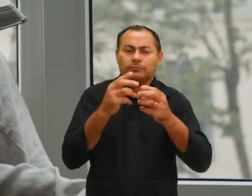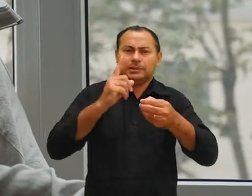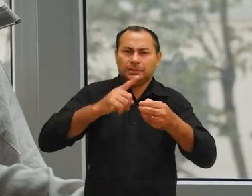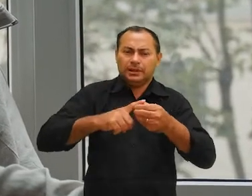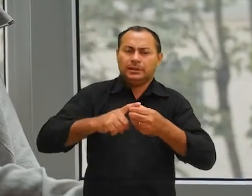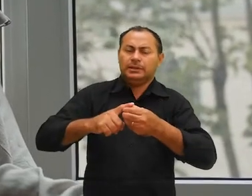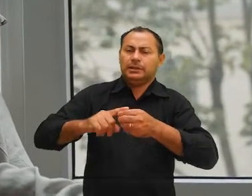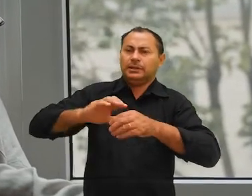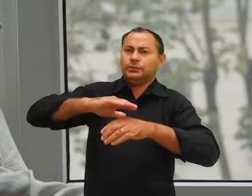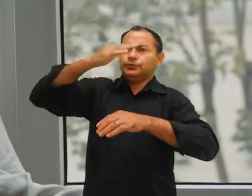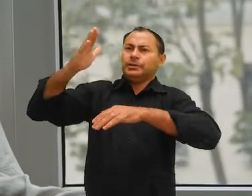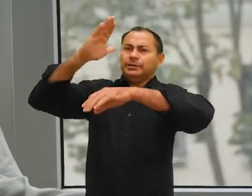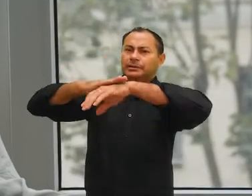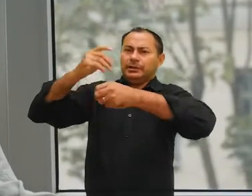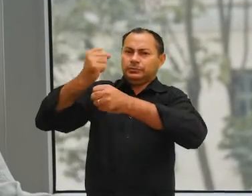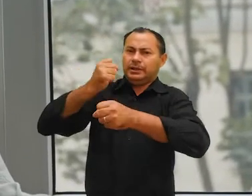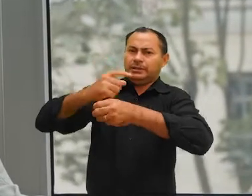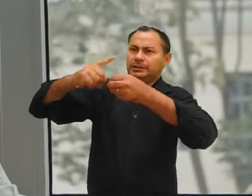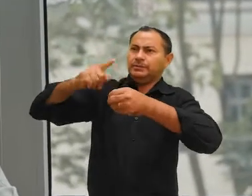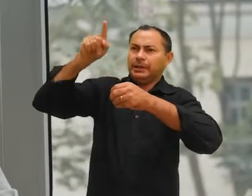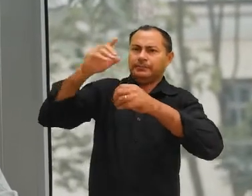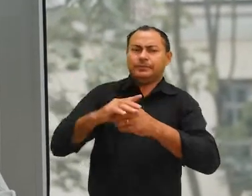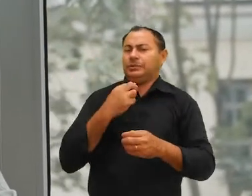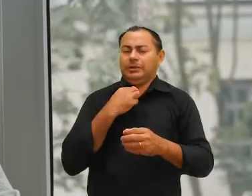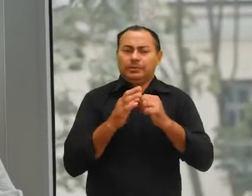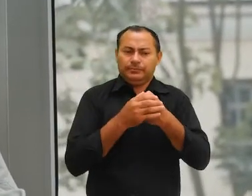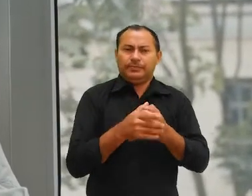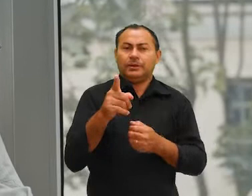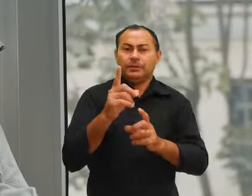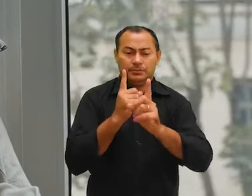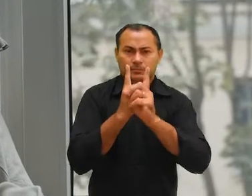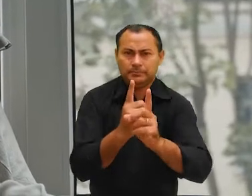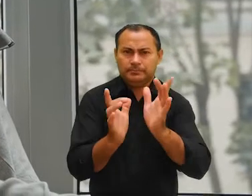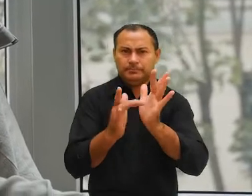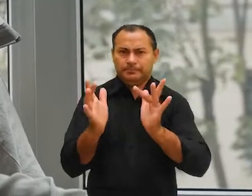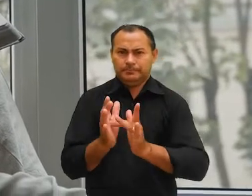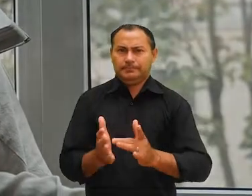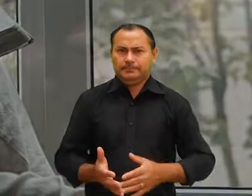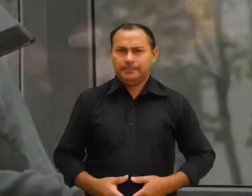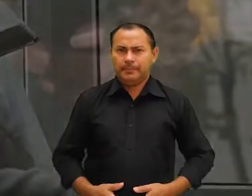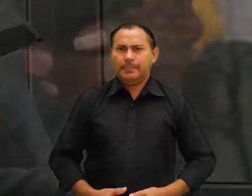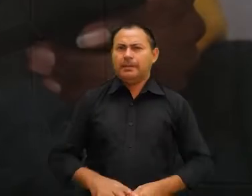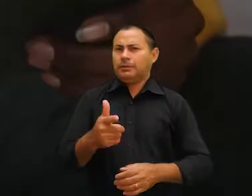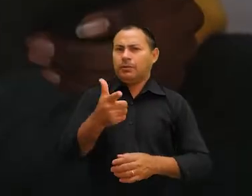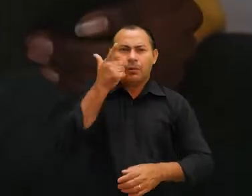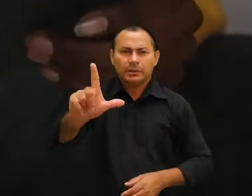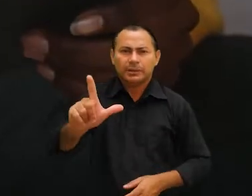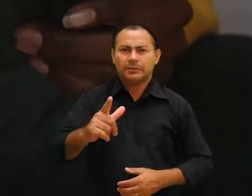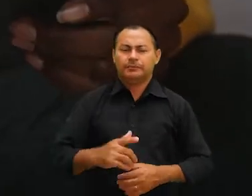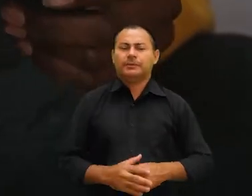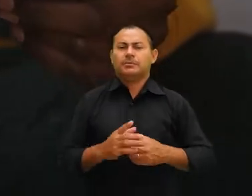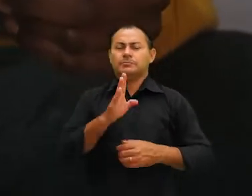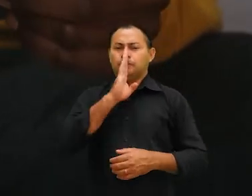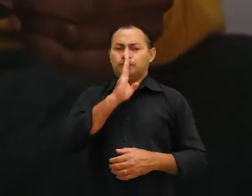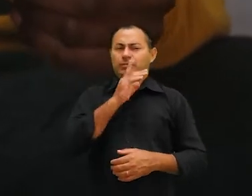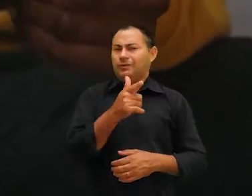cidade sobre o monte que não se pode esconder não vai dar para esconder que você é um discípulo de Jesus Cristo você não vai